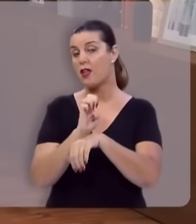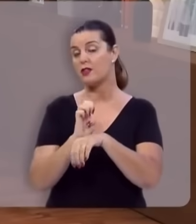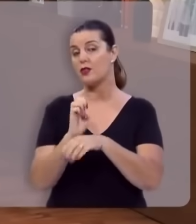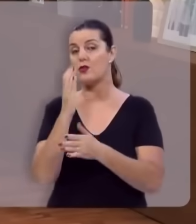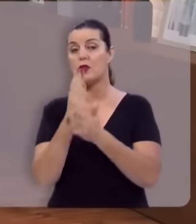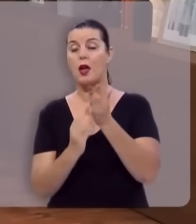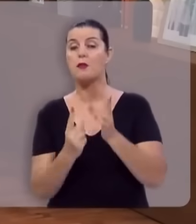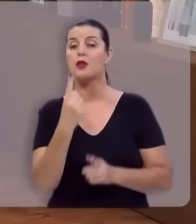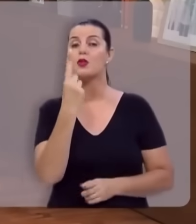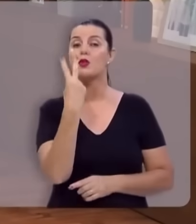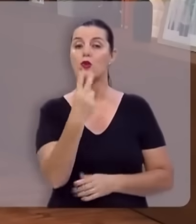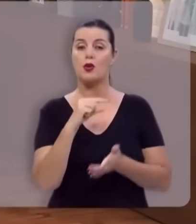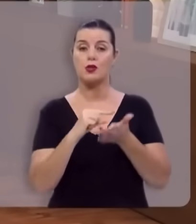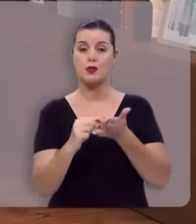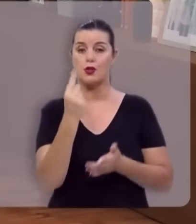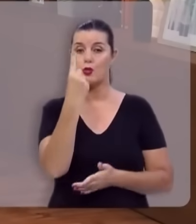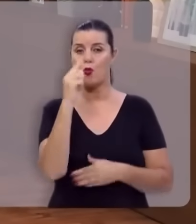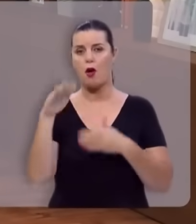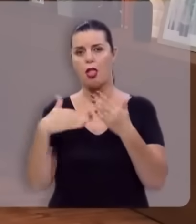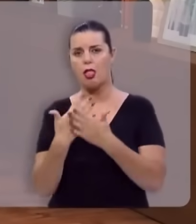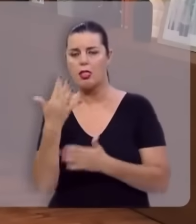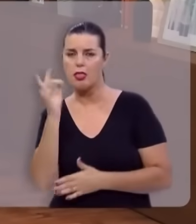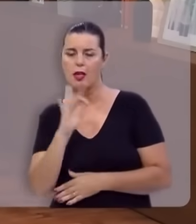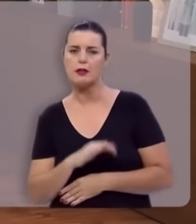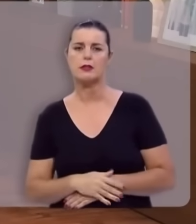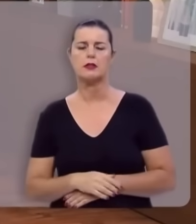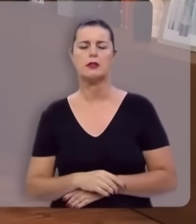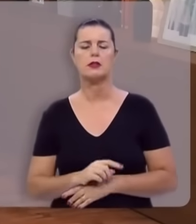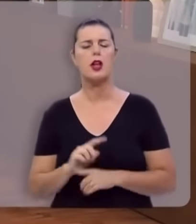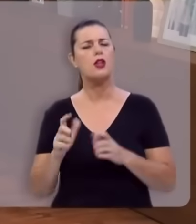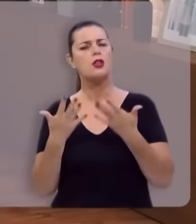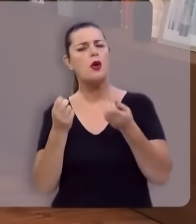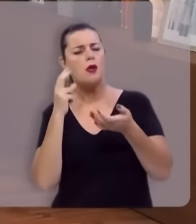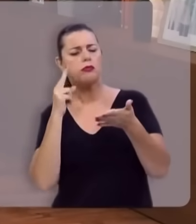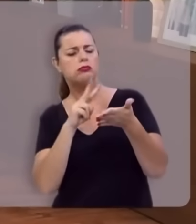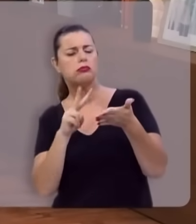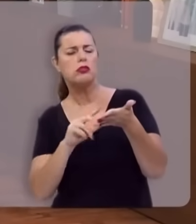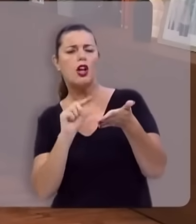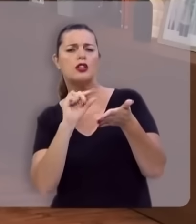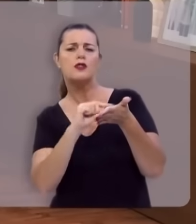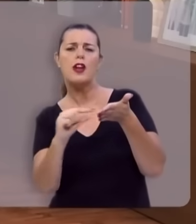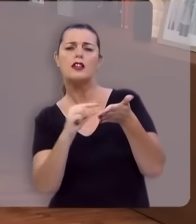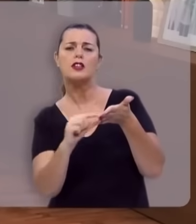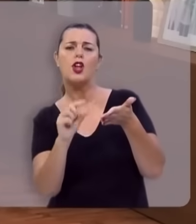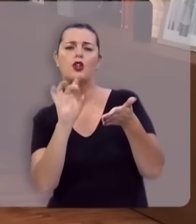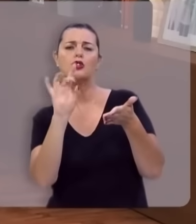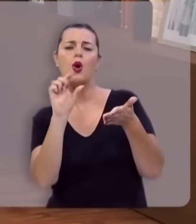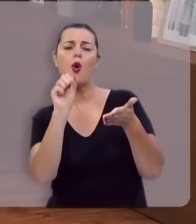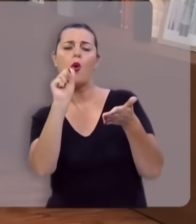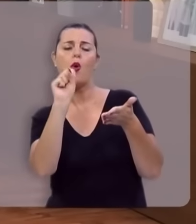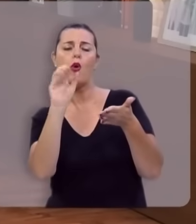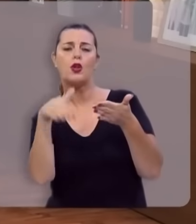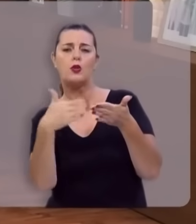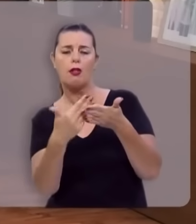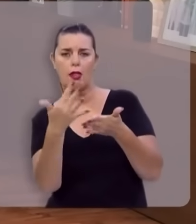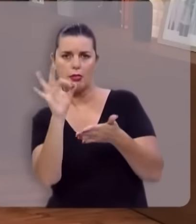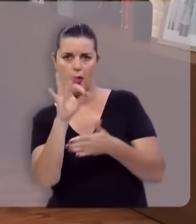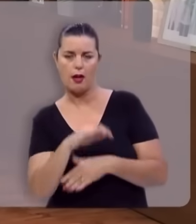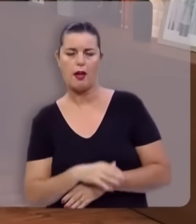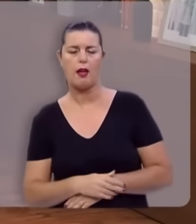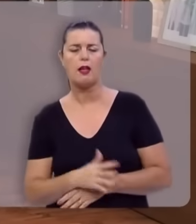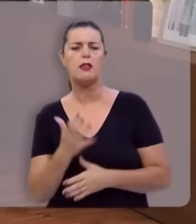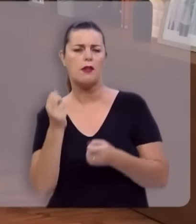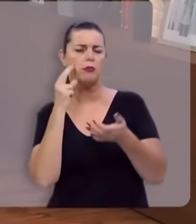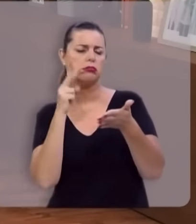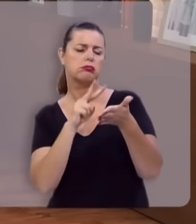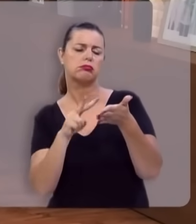capítulo 2, versos de 1 a 10. Mas nós vamos ler agora apenas os versos 8 a 10.